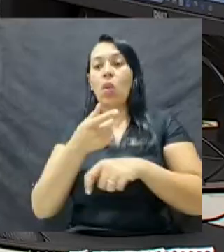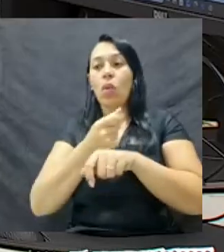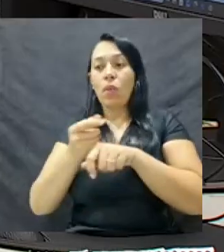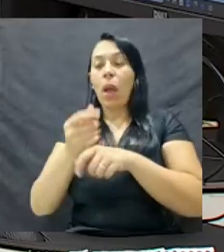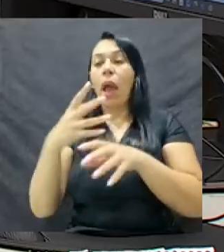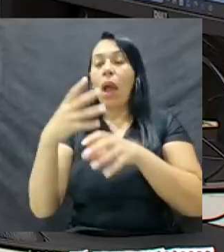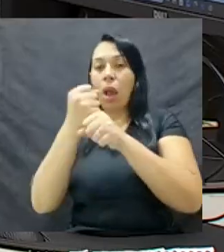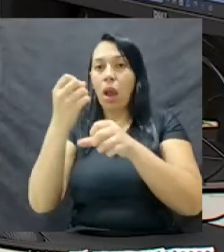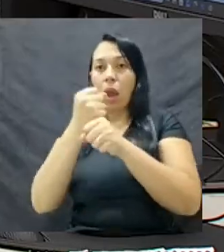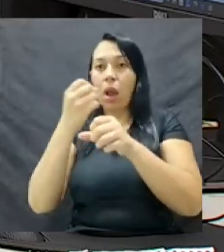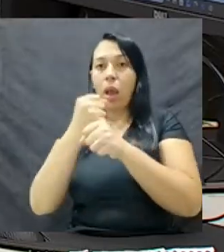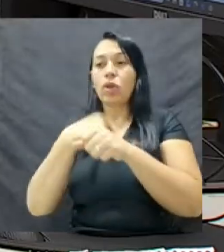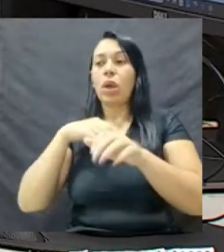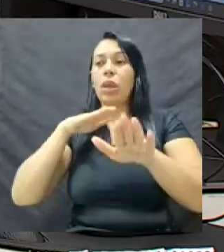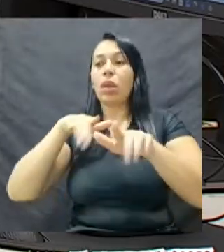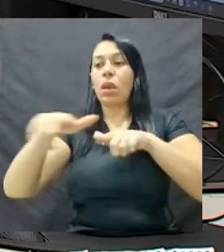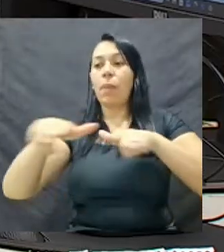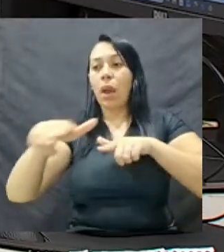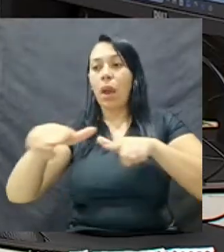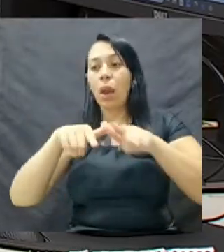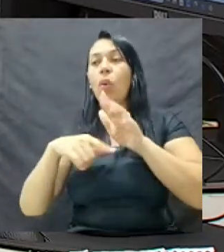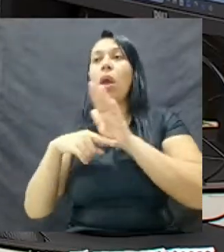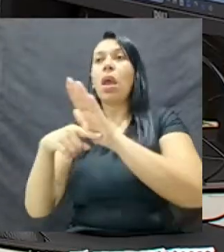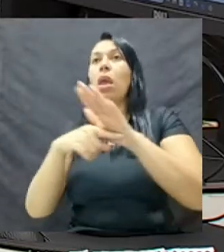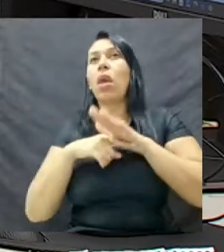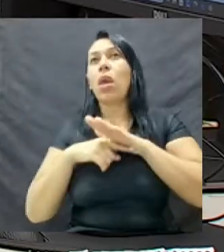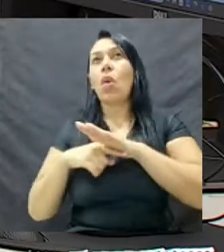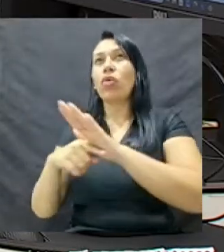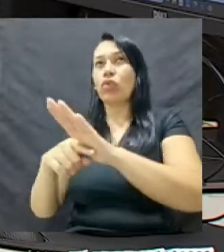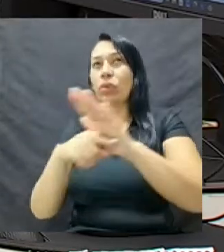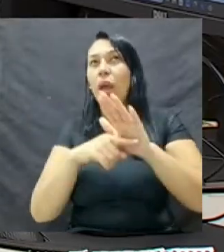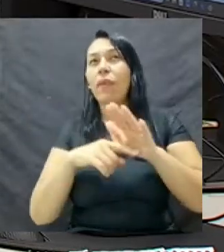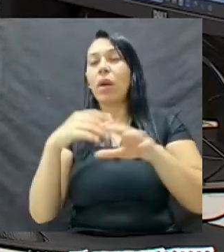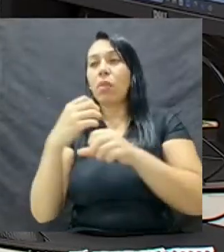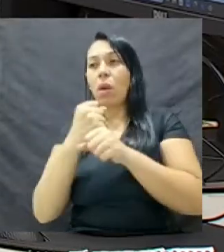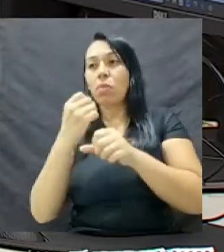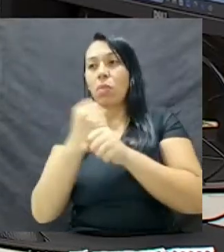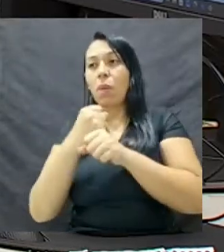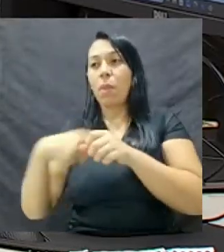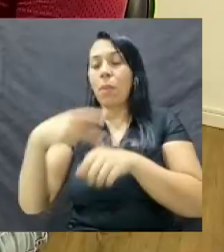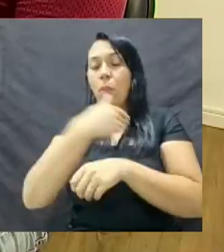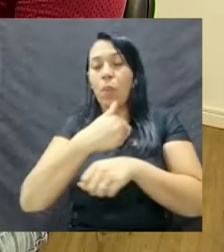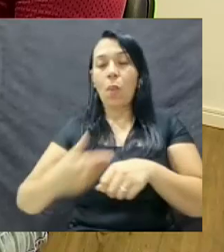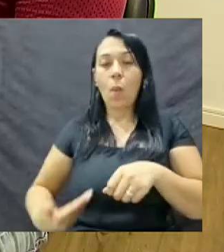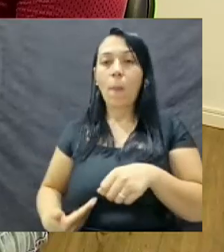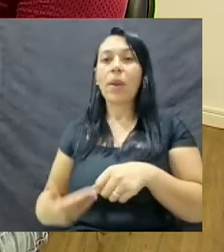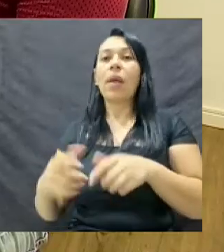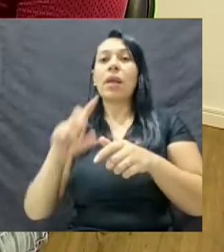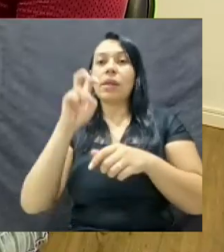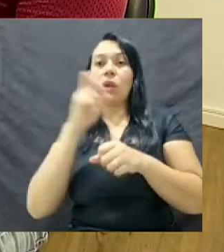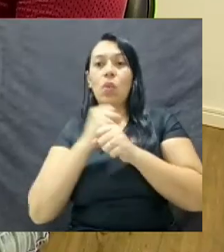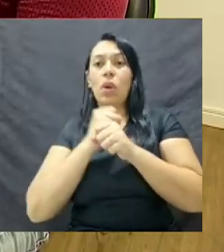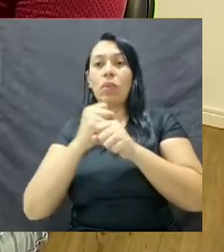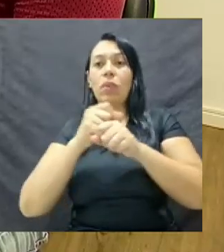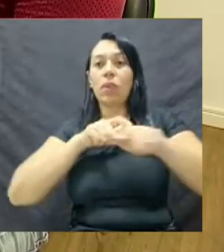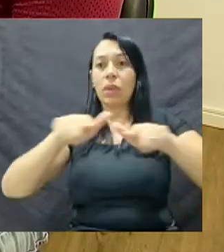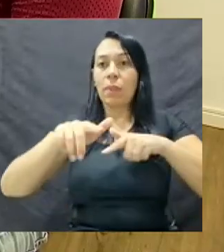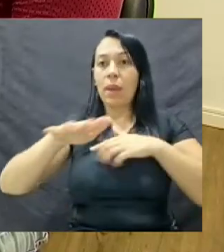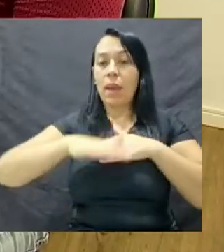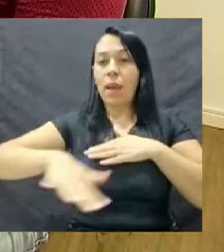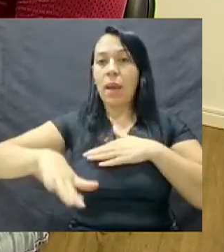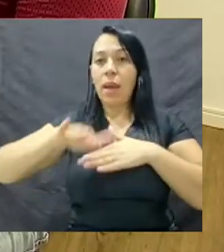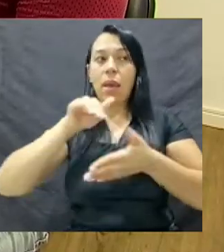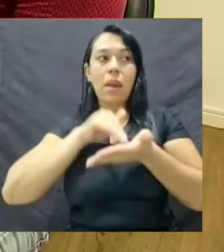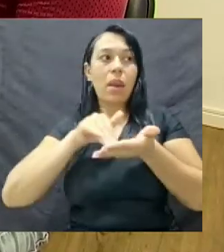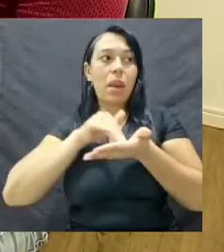orçamento e contabilidade pública. E por 5 anos trabalhei nesse escritório, que foi o que deu uma bagagem para quando chegar aqui ter